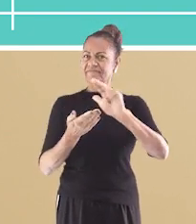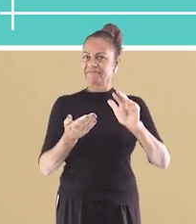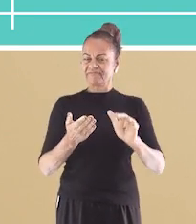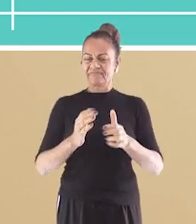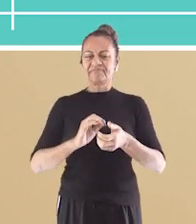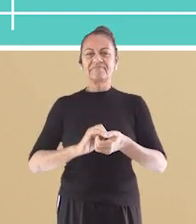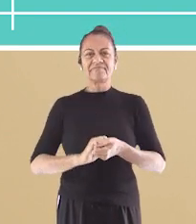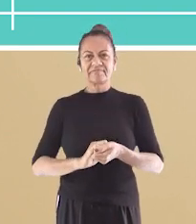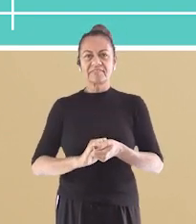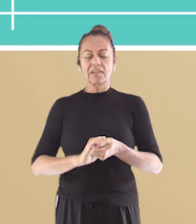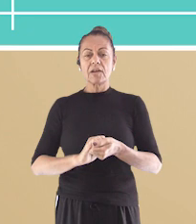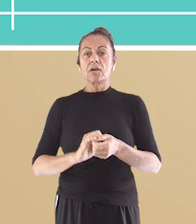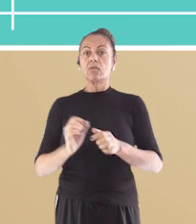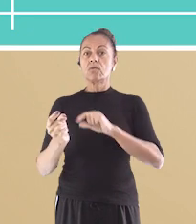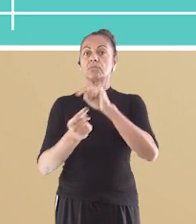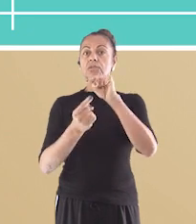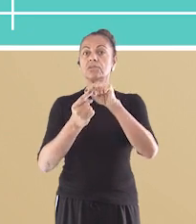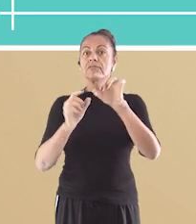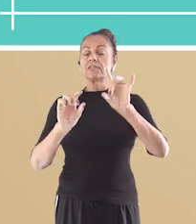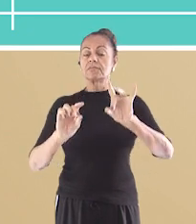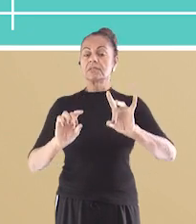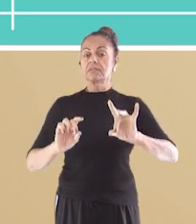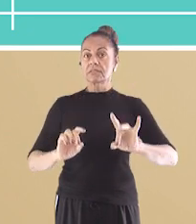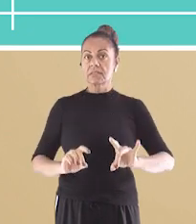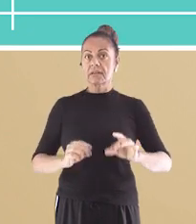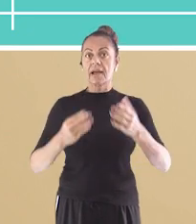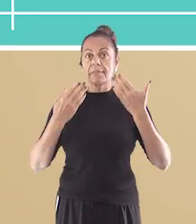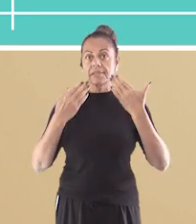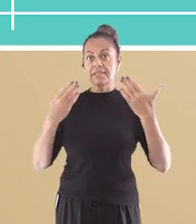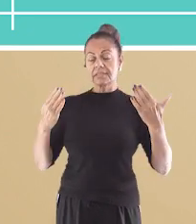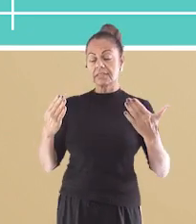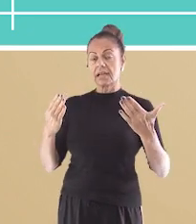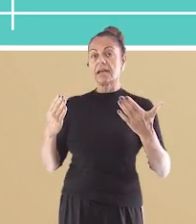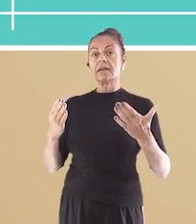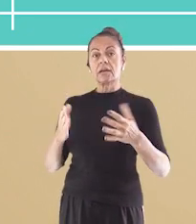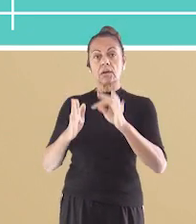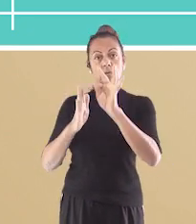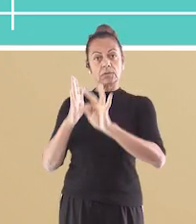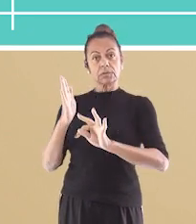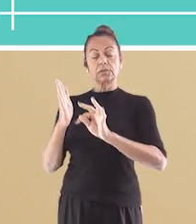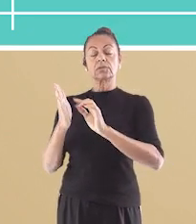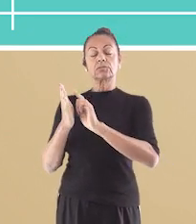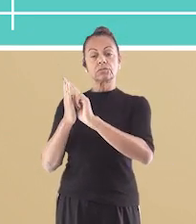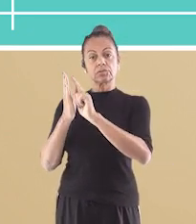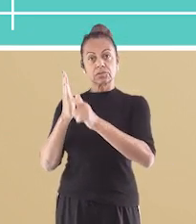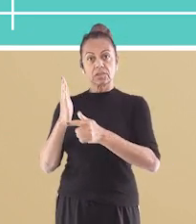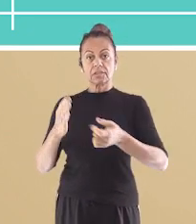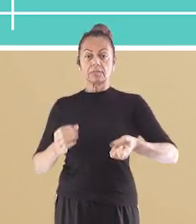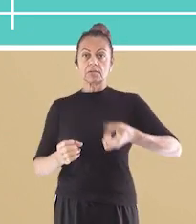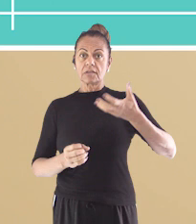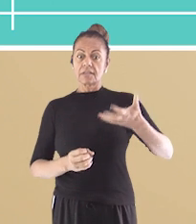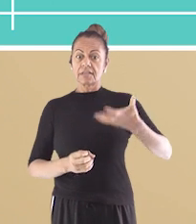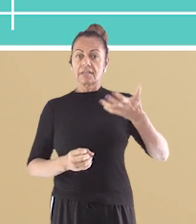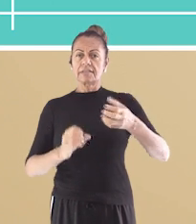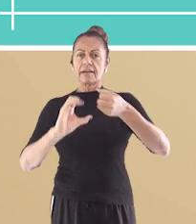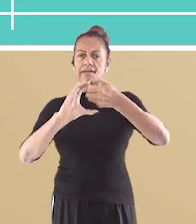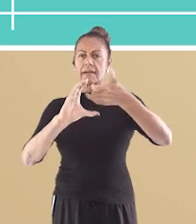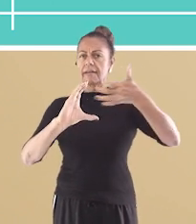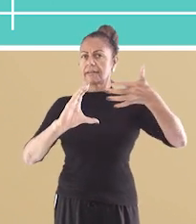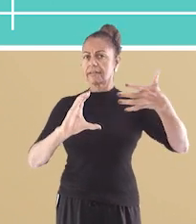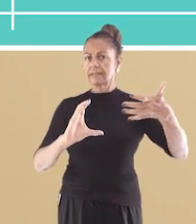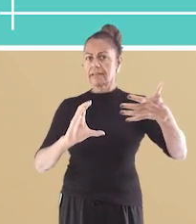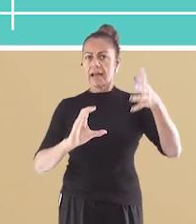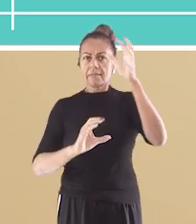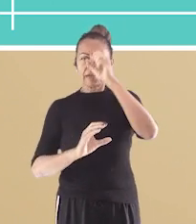são apresentar o gênero textual poema e suas características, aprender e saber identificar dentro